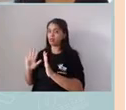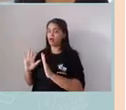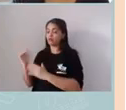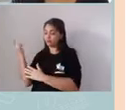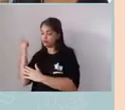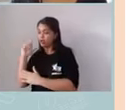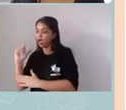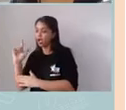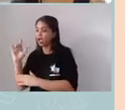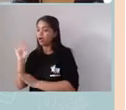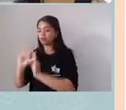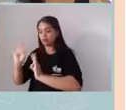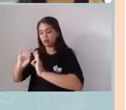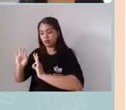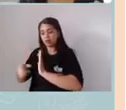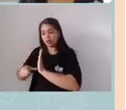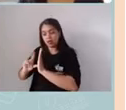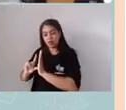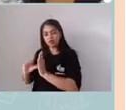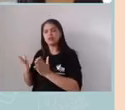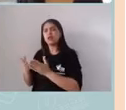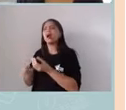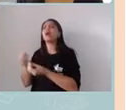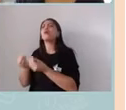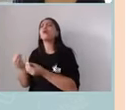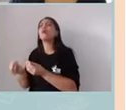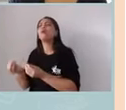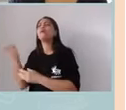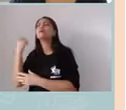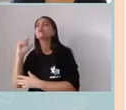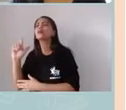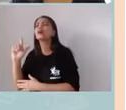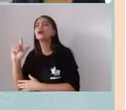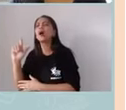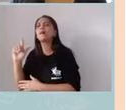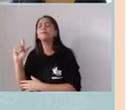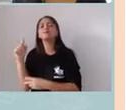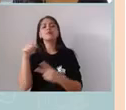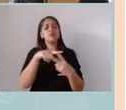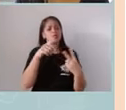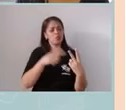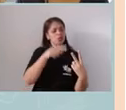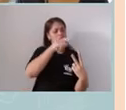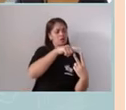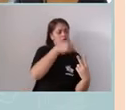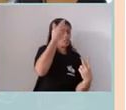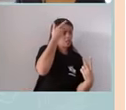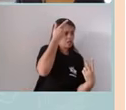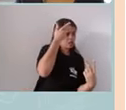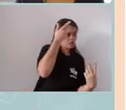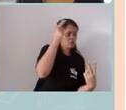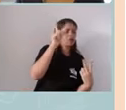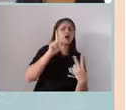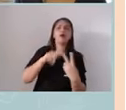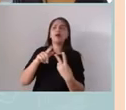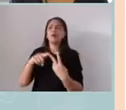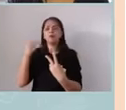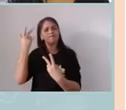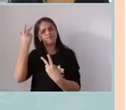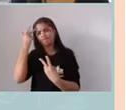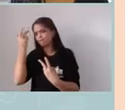E aí, como é que a gente vai receber esses anticorpos já prontos? De duas formas. Ou de uma forma natural, ou de uma forma também artificial.